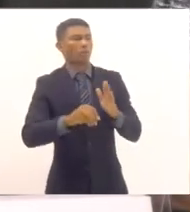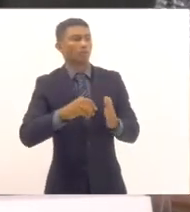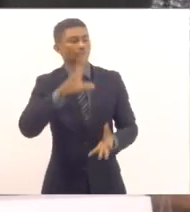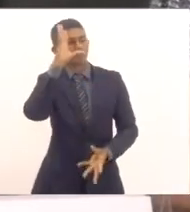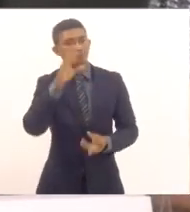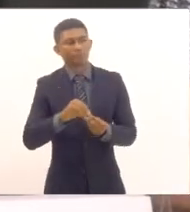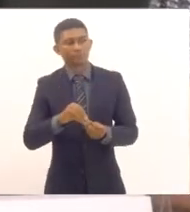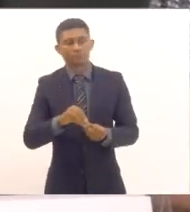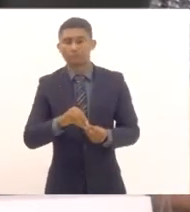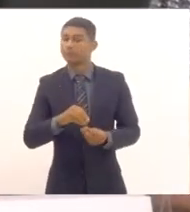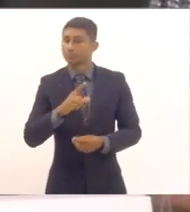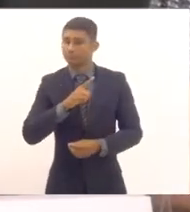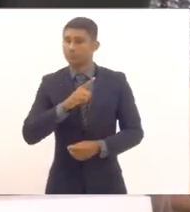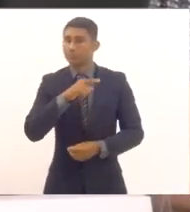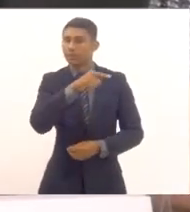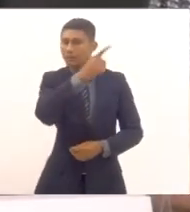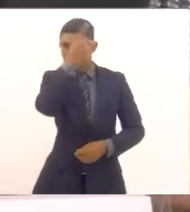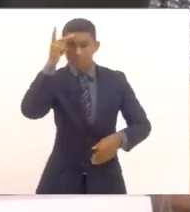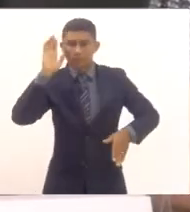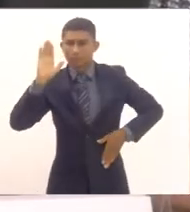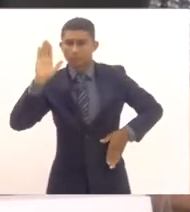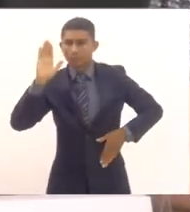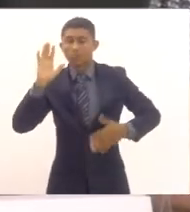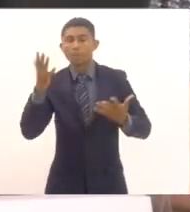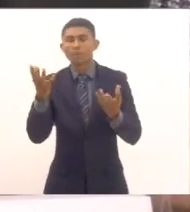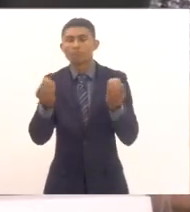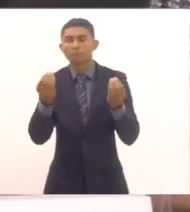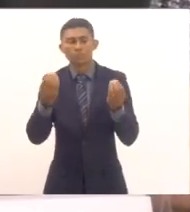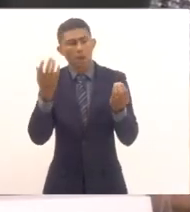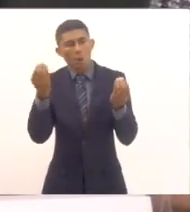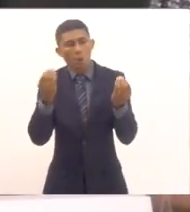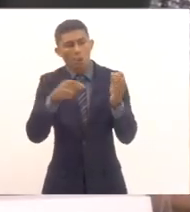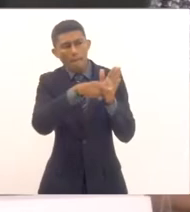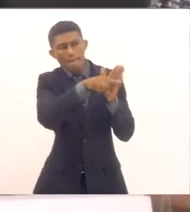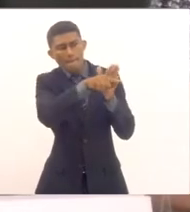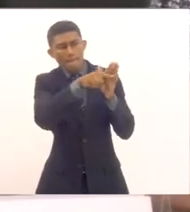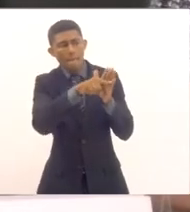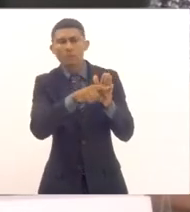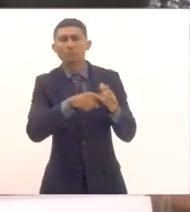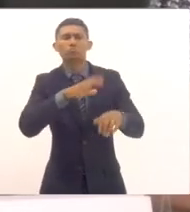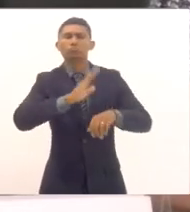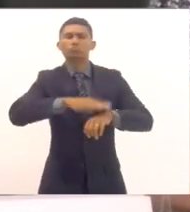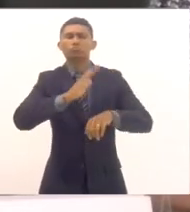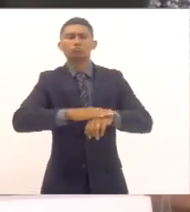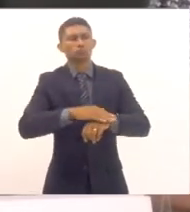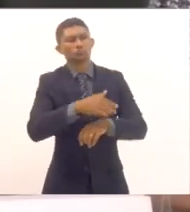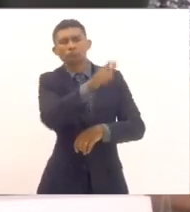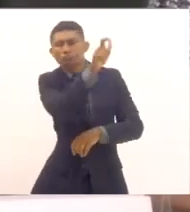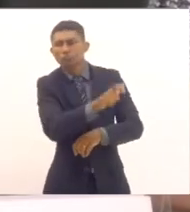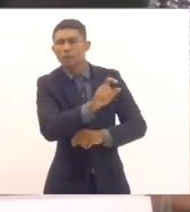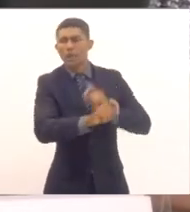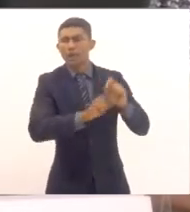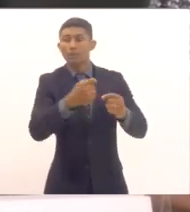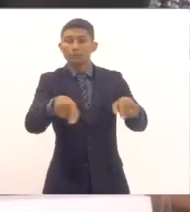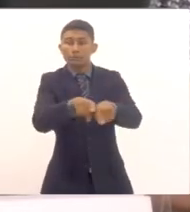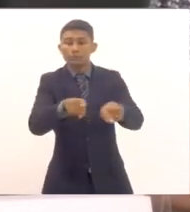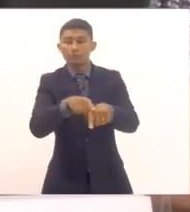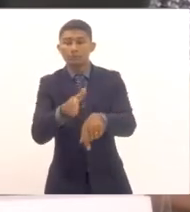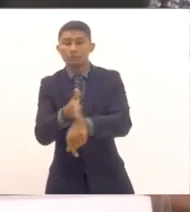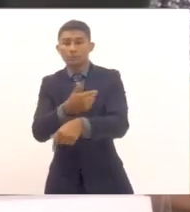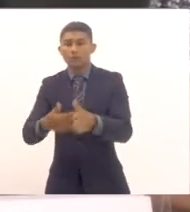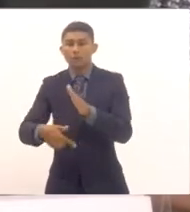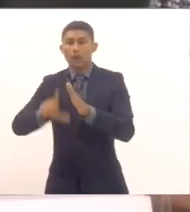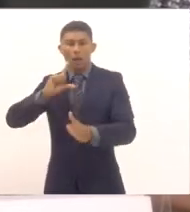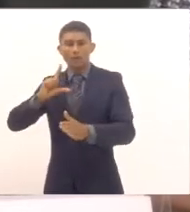adianta alguém na sua região como é que se levanta a possibilidade de quem agiu e como pode agir antes que tem outra